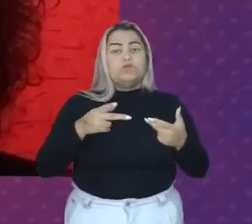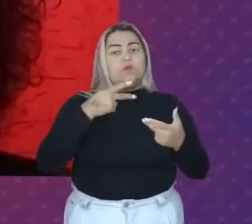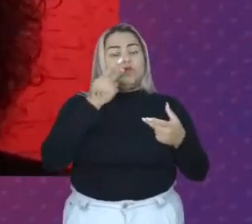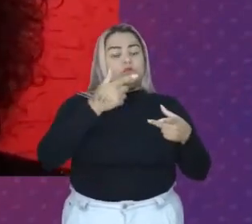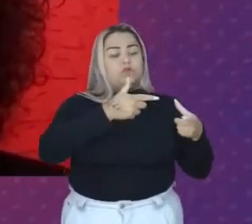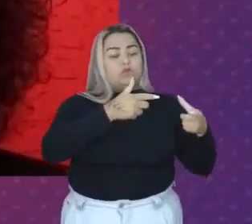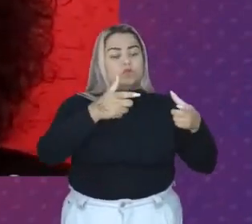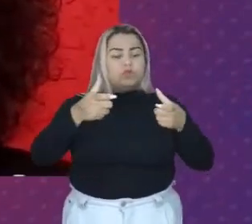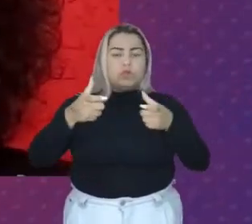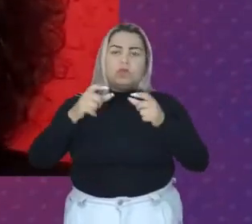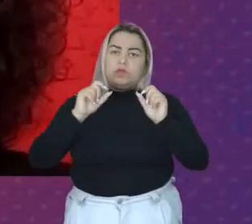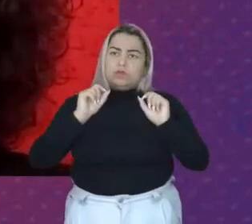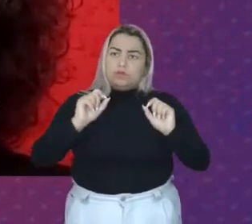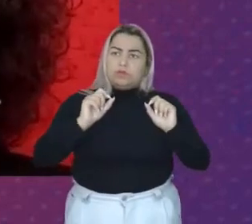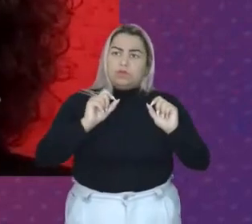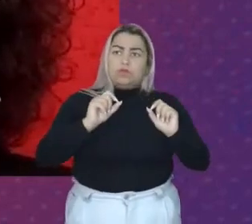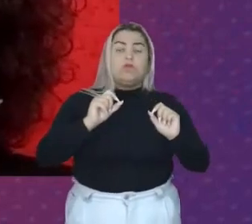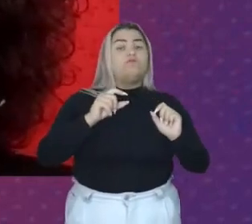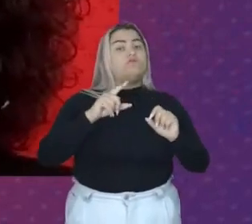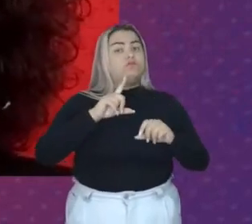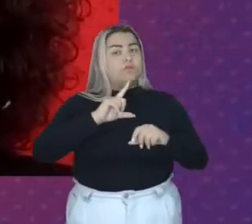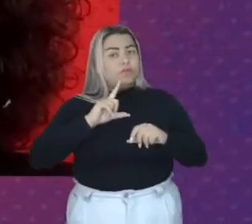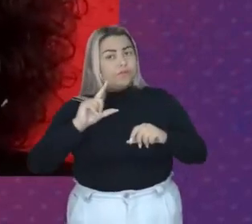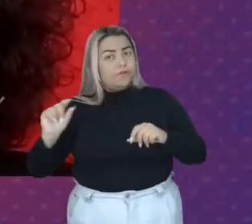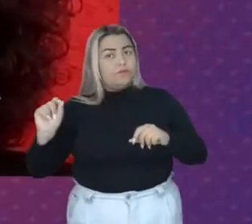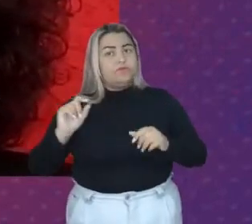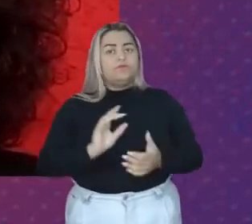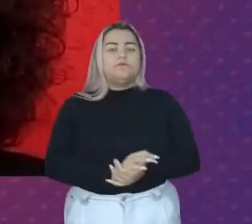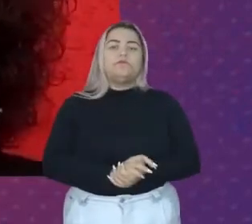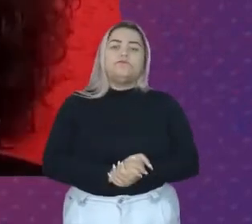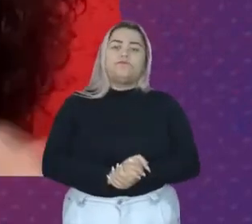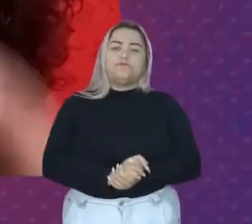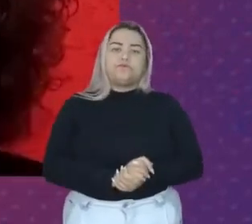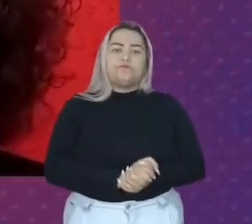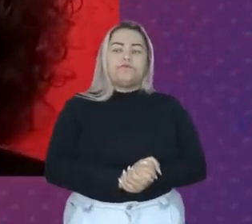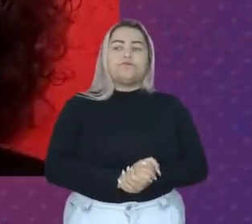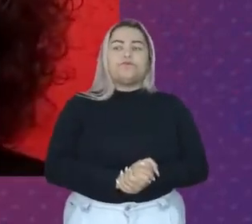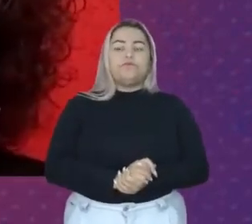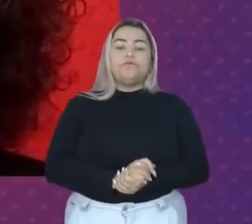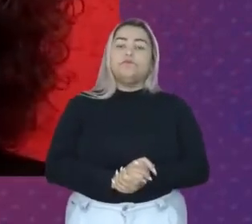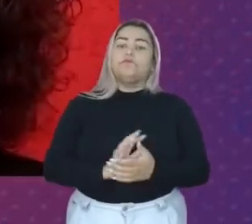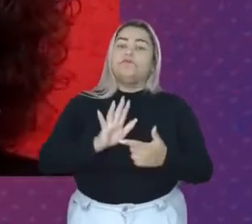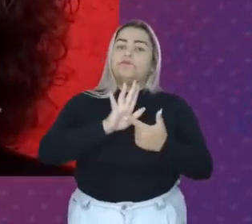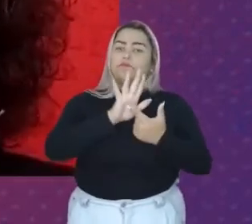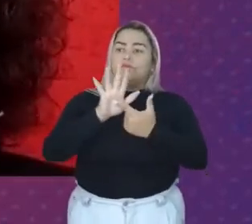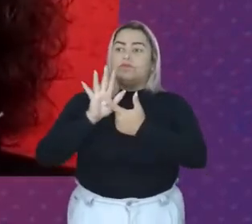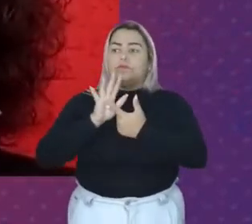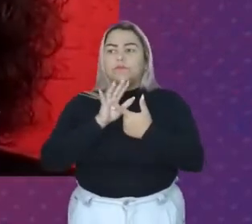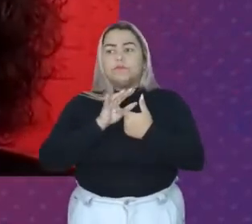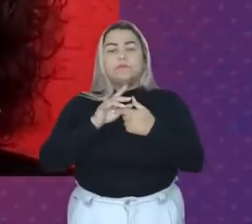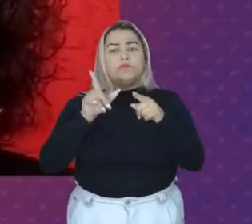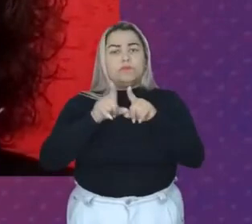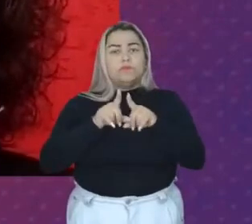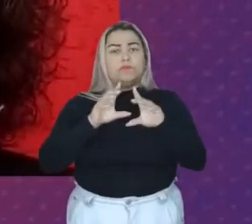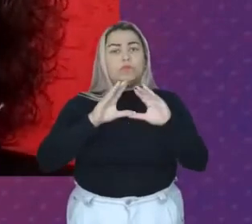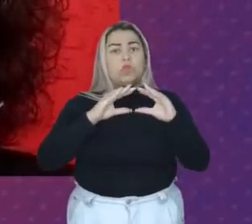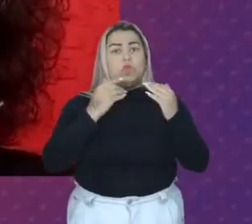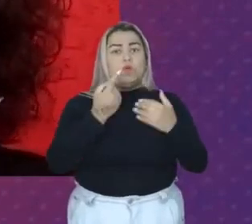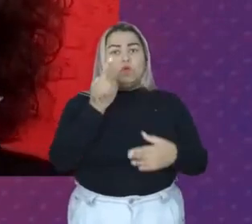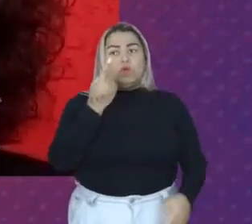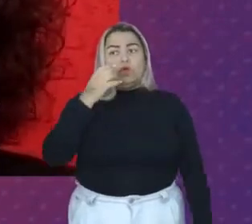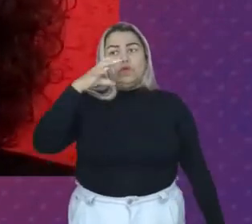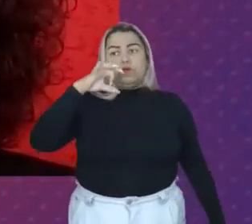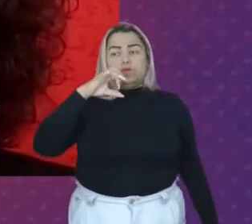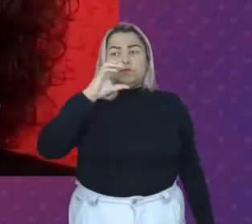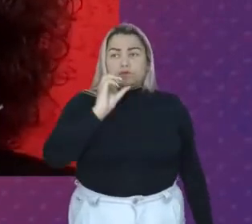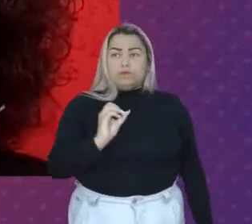lugares onde eu vou, que para apresentar essa coisa da Convenção 90,